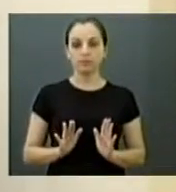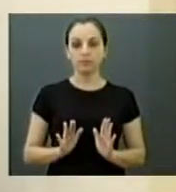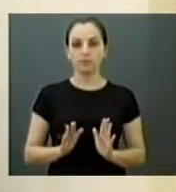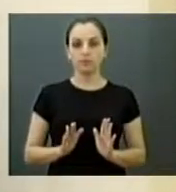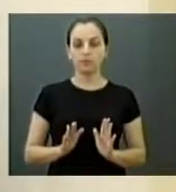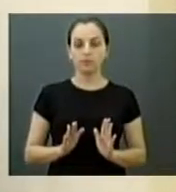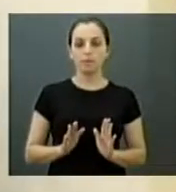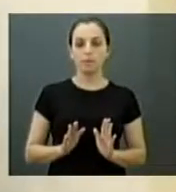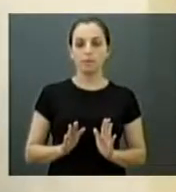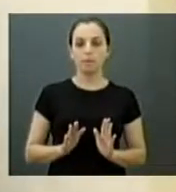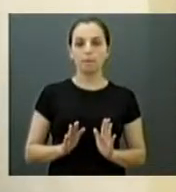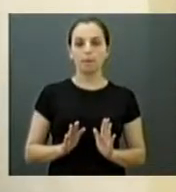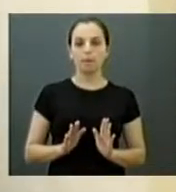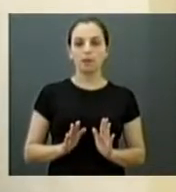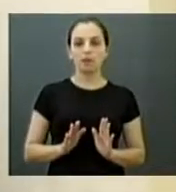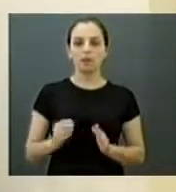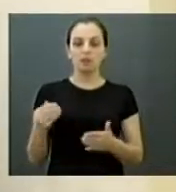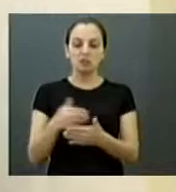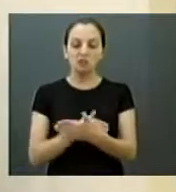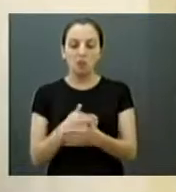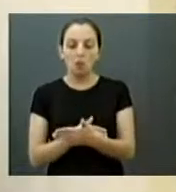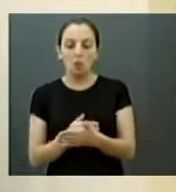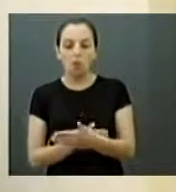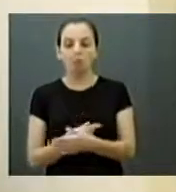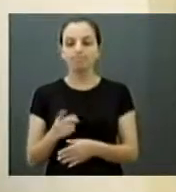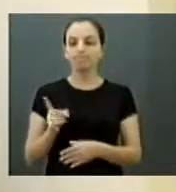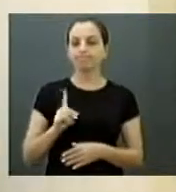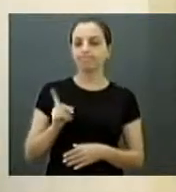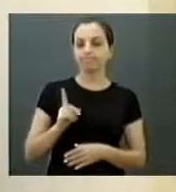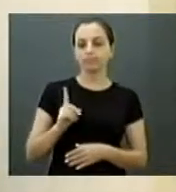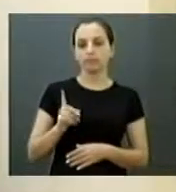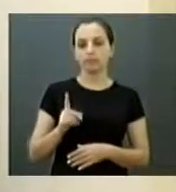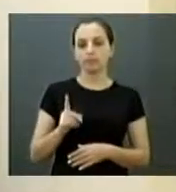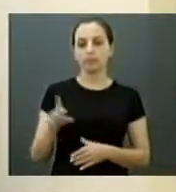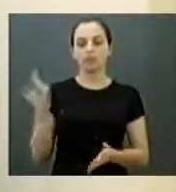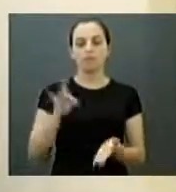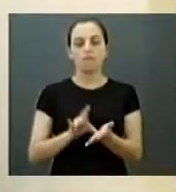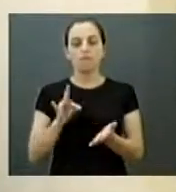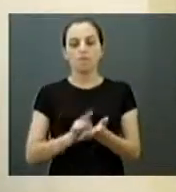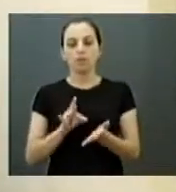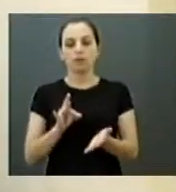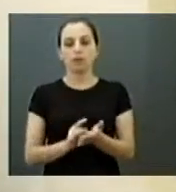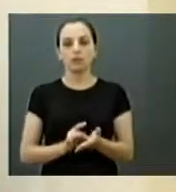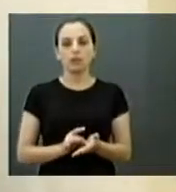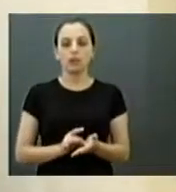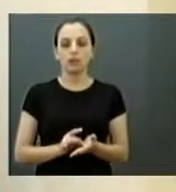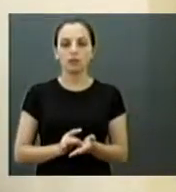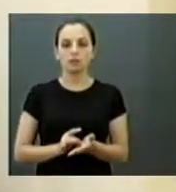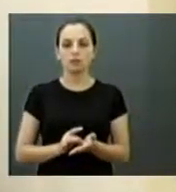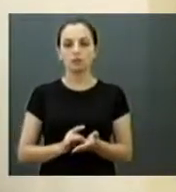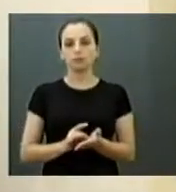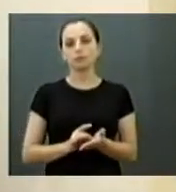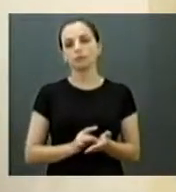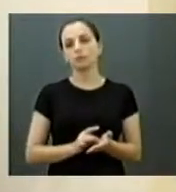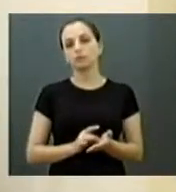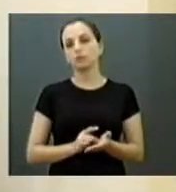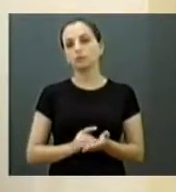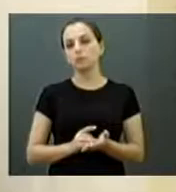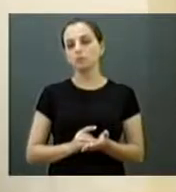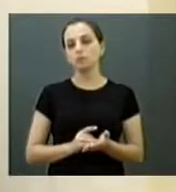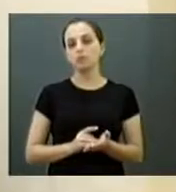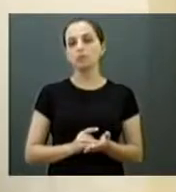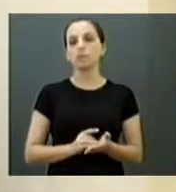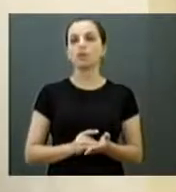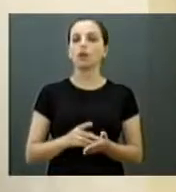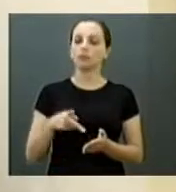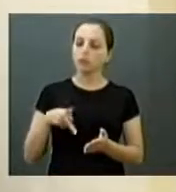não adianta se maquiar. A verdade, por mais que demore, e novamente eu estou colocando aqui o pessoal da OAB,